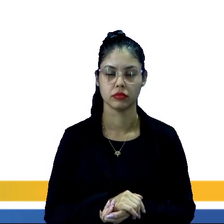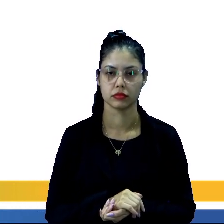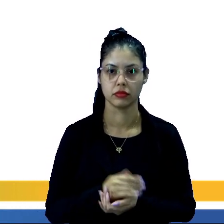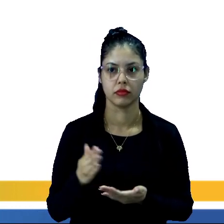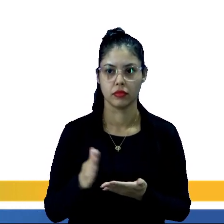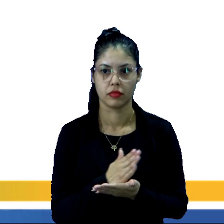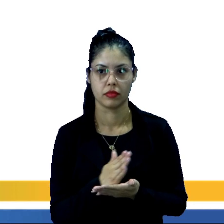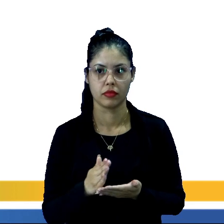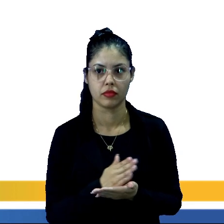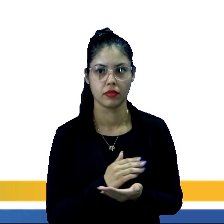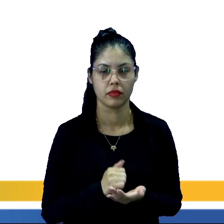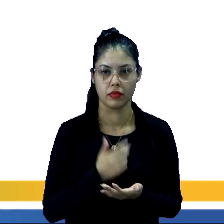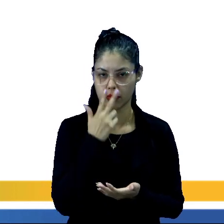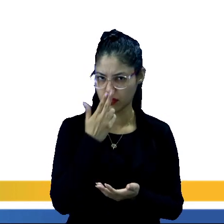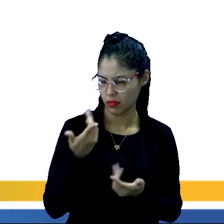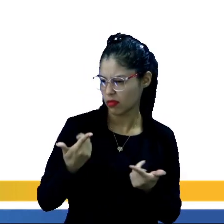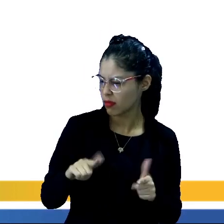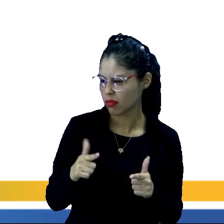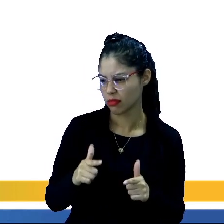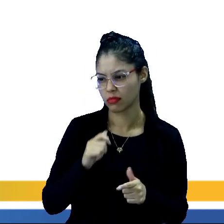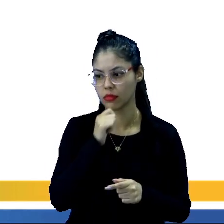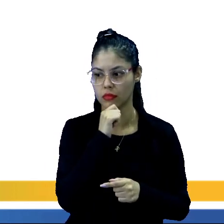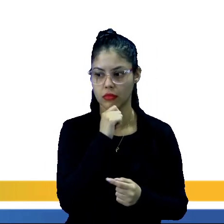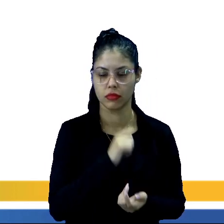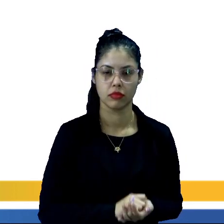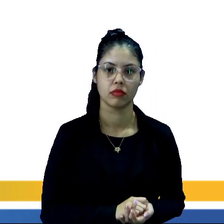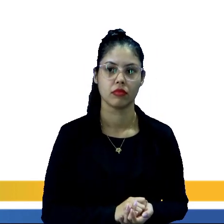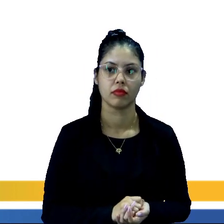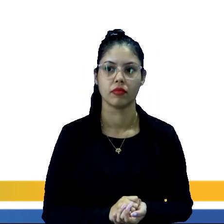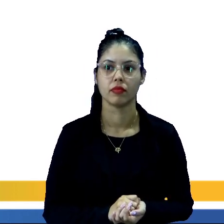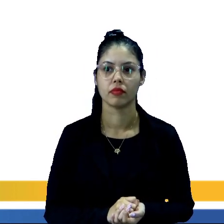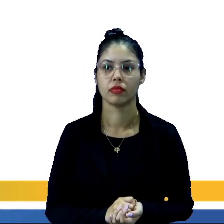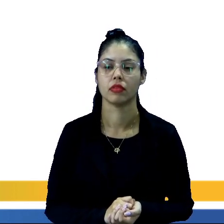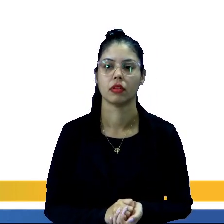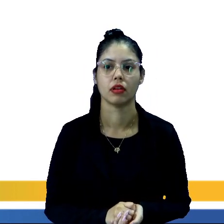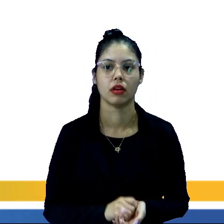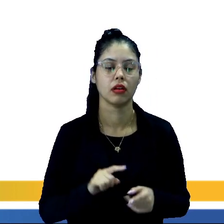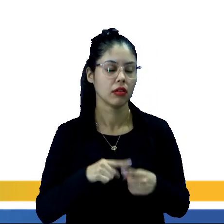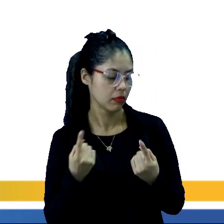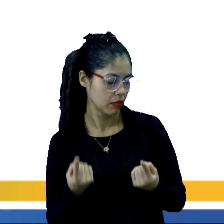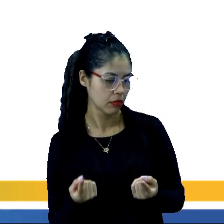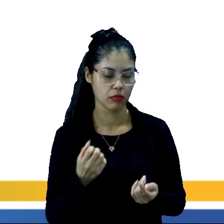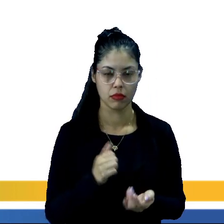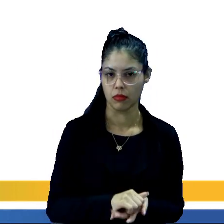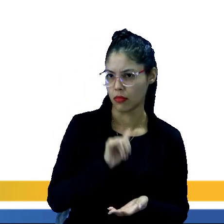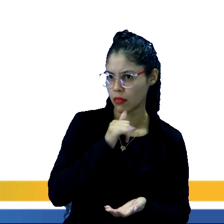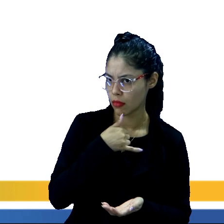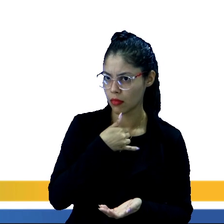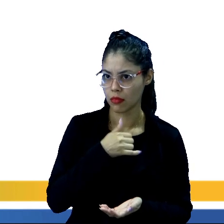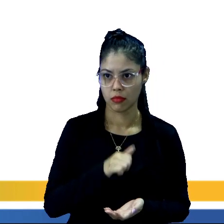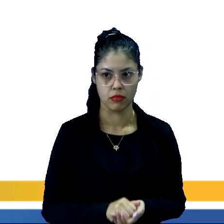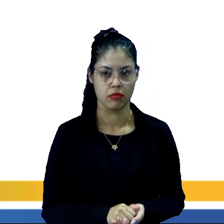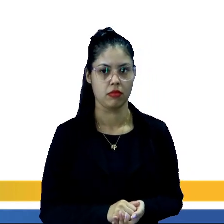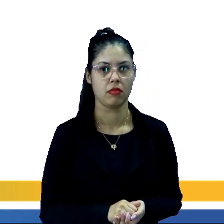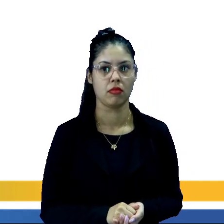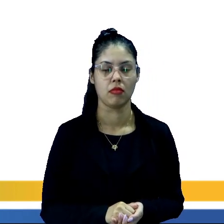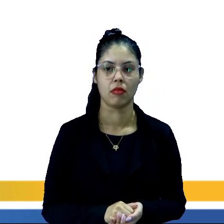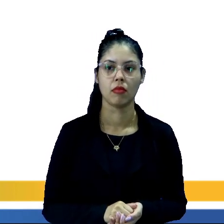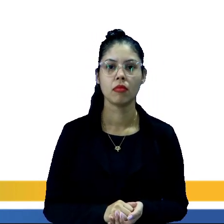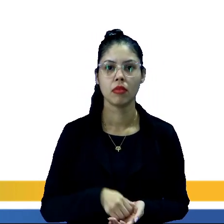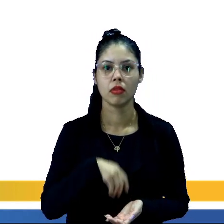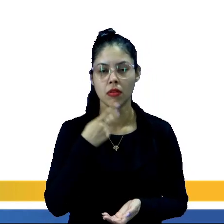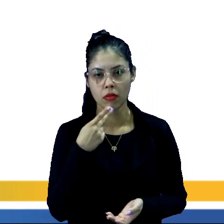né? Algumas parecem chatinhas, né? No es triste, nuestro